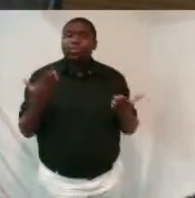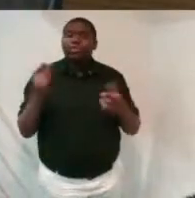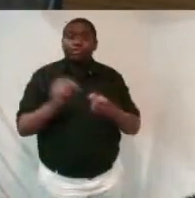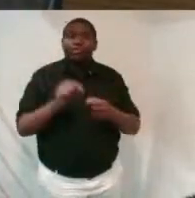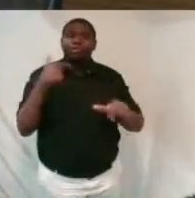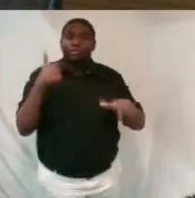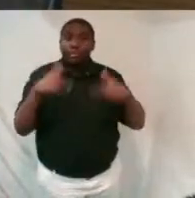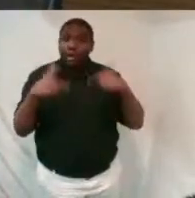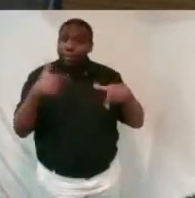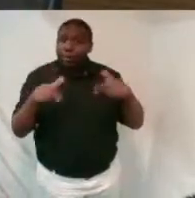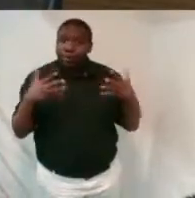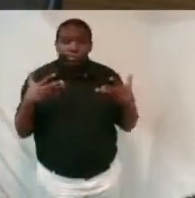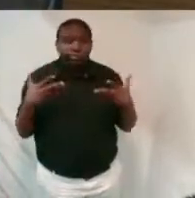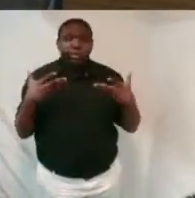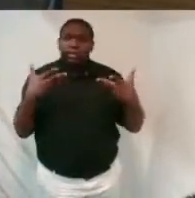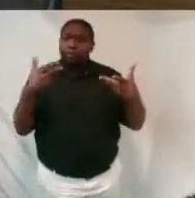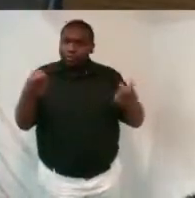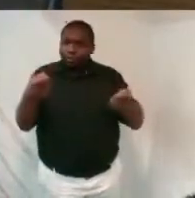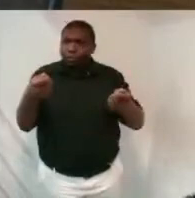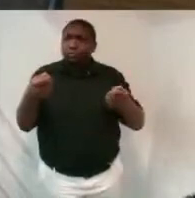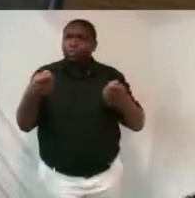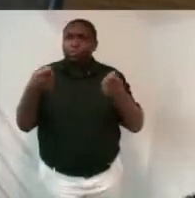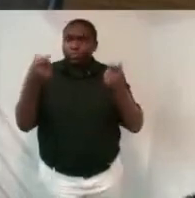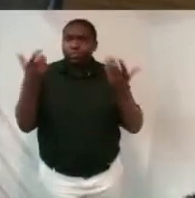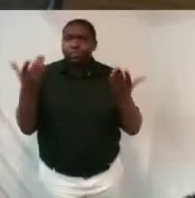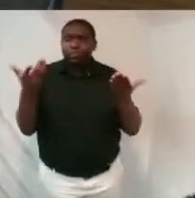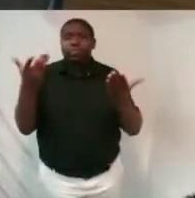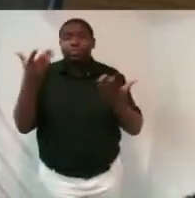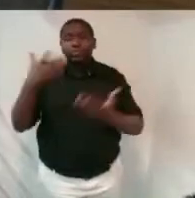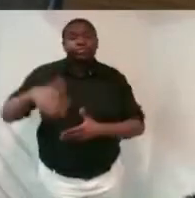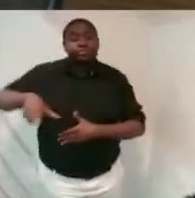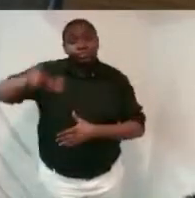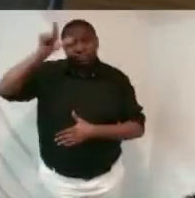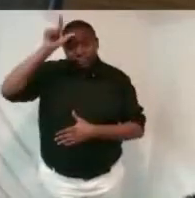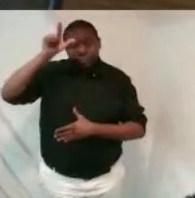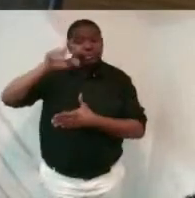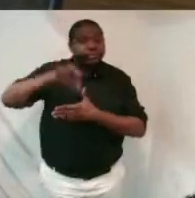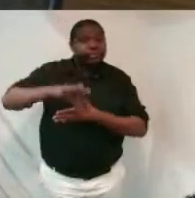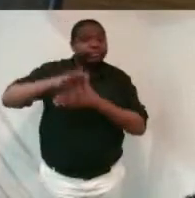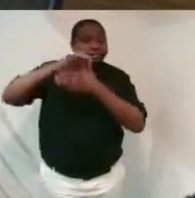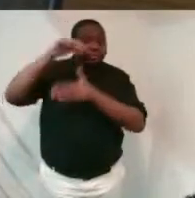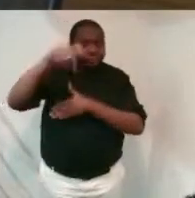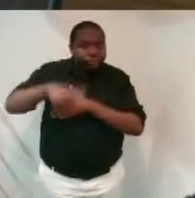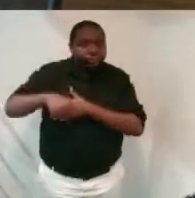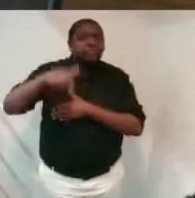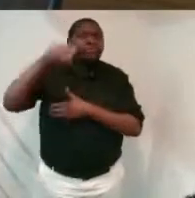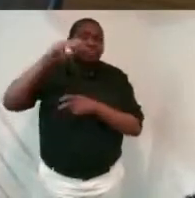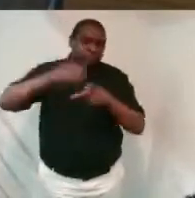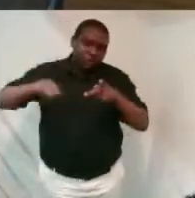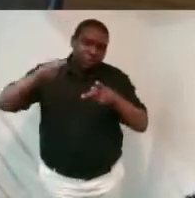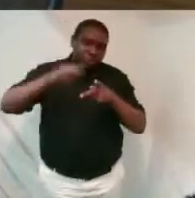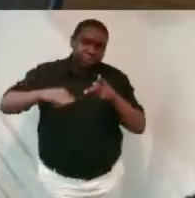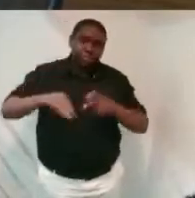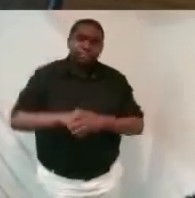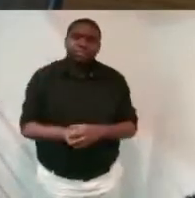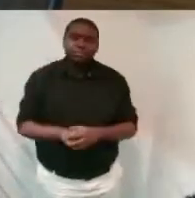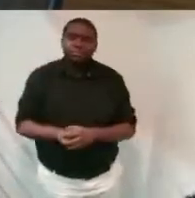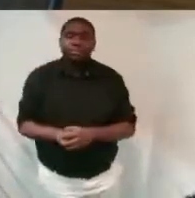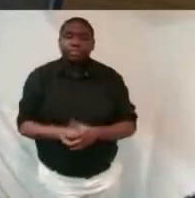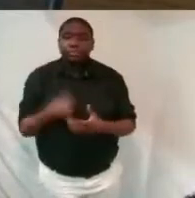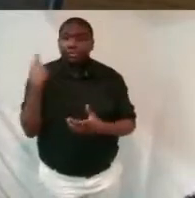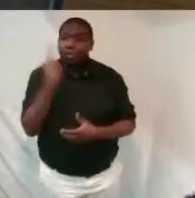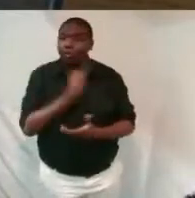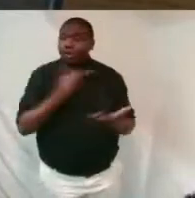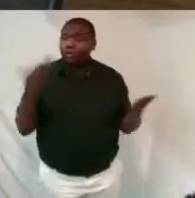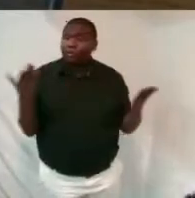trabalho espetacular à frente do Ministério Público Pernambuco. Uma alegria imensa, Paulo, estar aqui